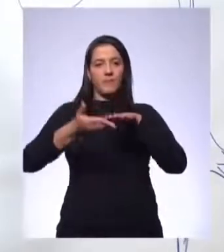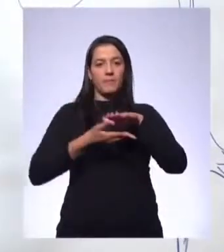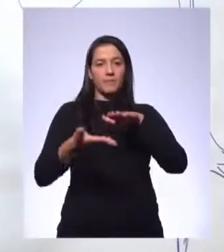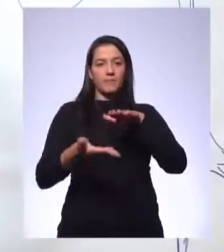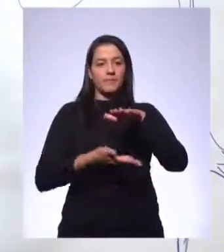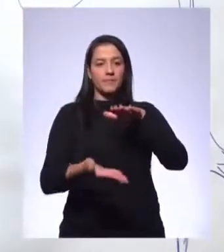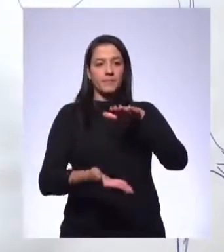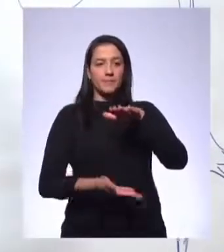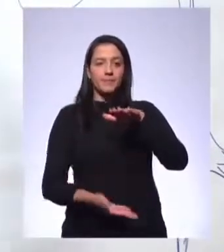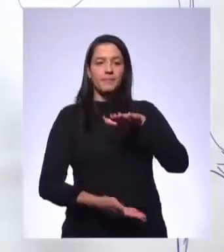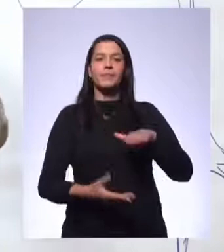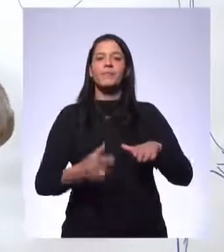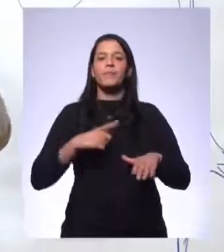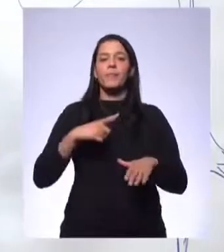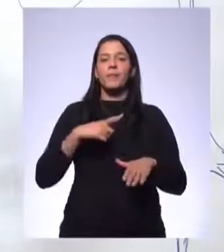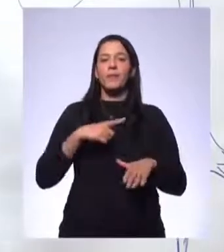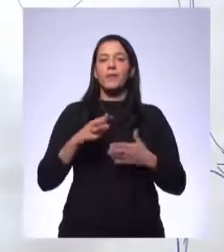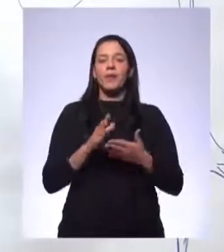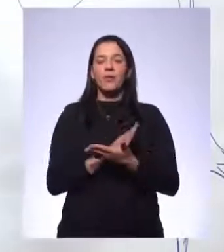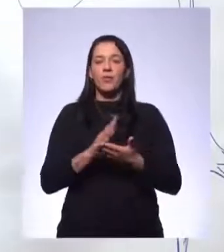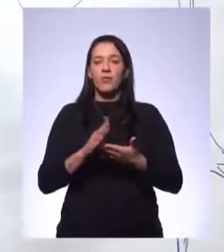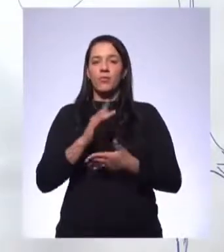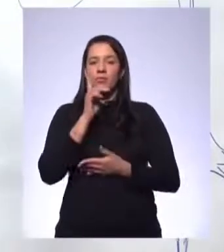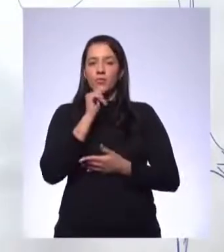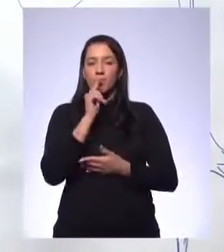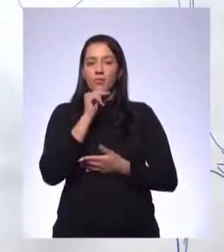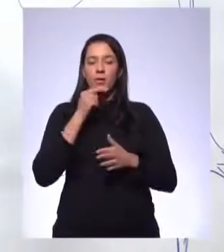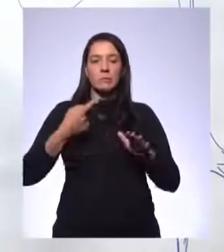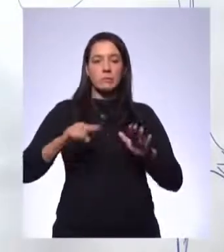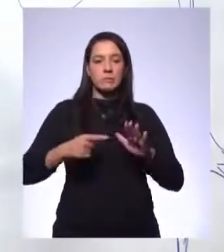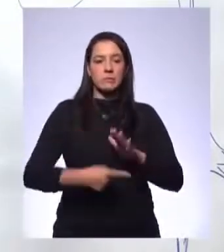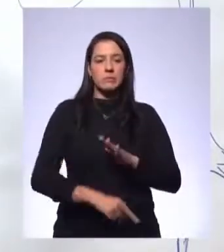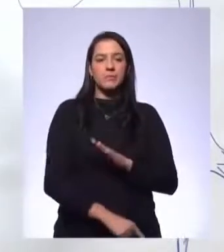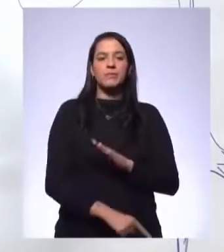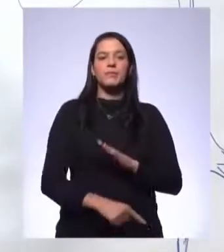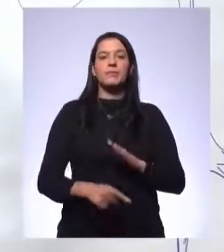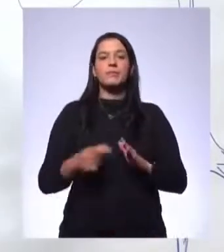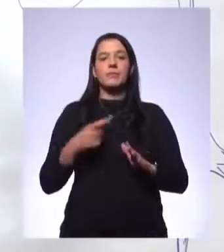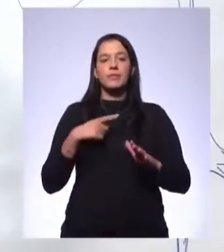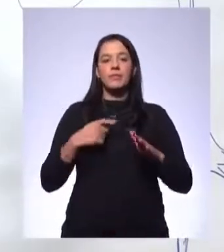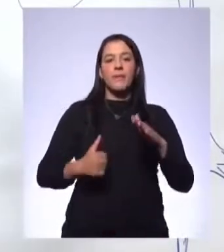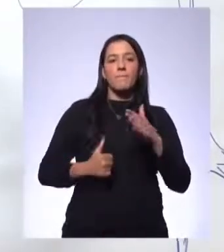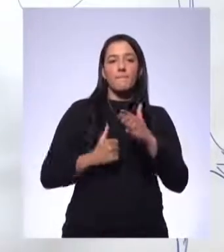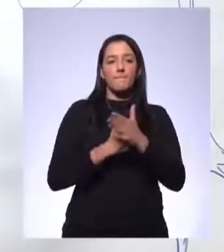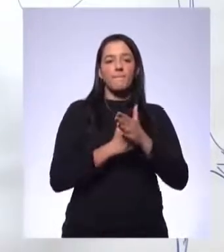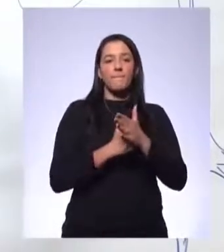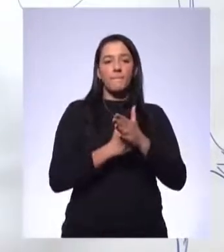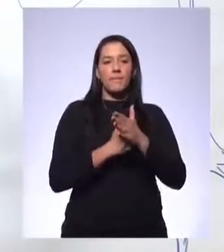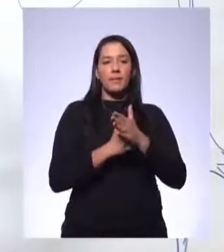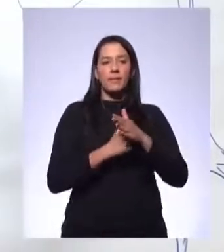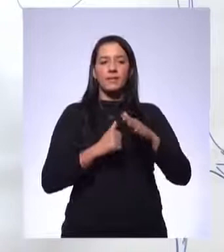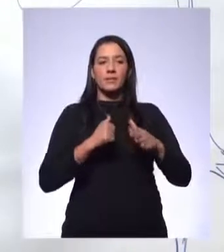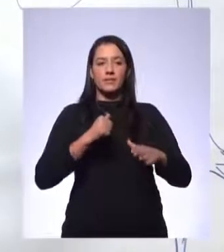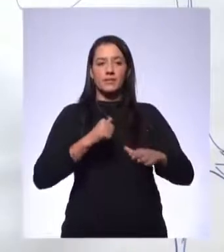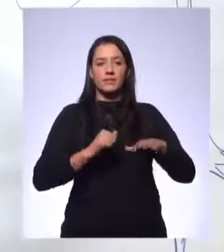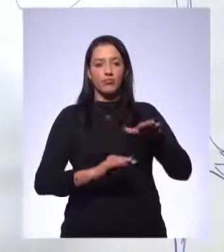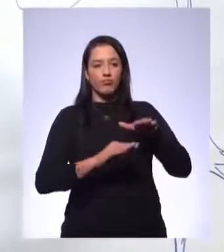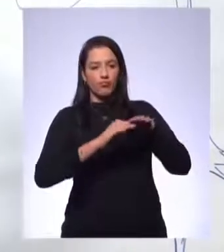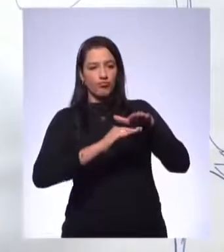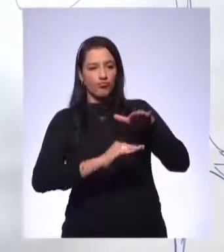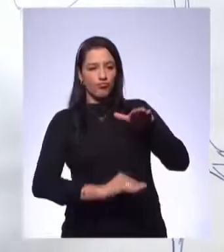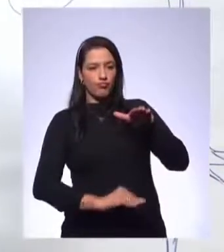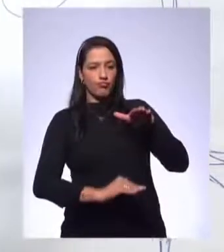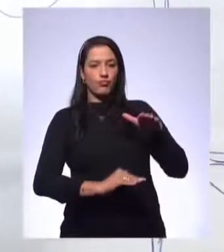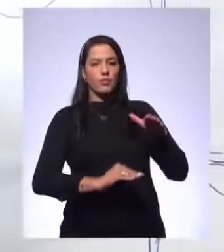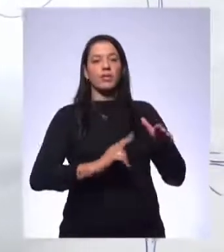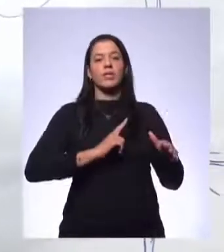Edjoel comentou com a gente, é por isso que a gente fez esse apanhadão. Alguns lençóis, eles estão muito próximos da crosta terrestre, onde tem